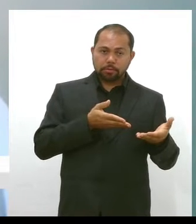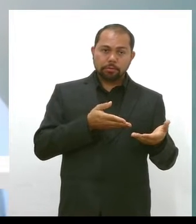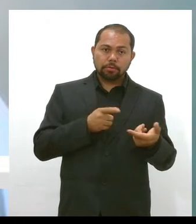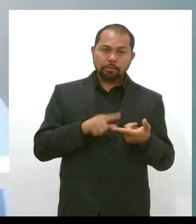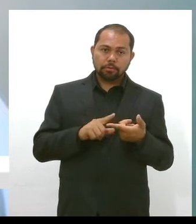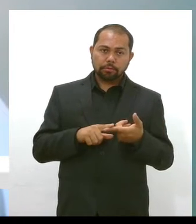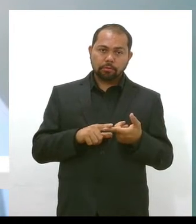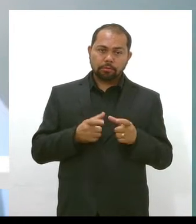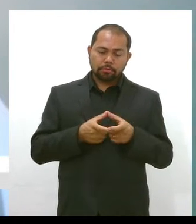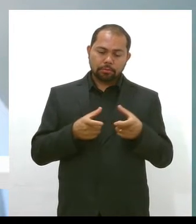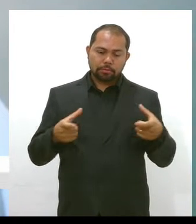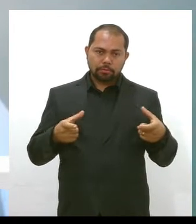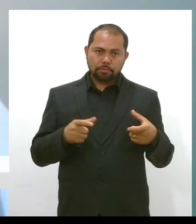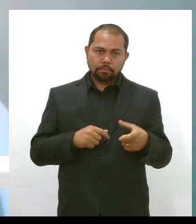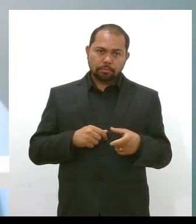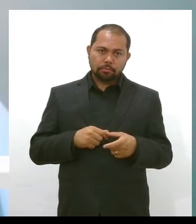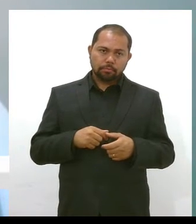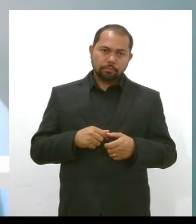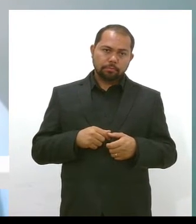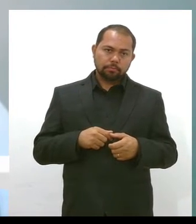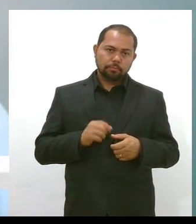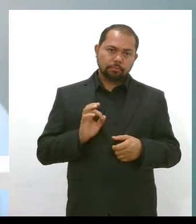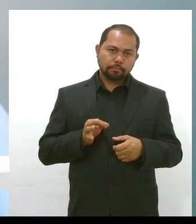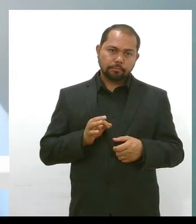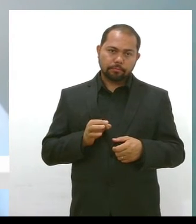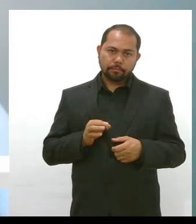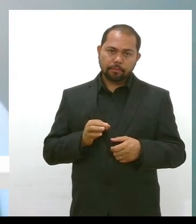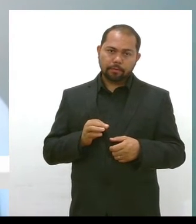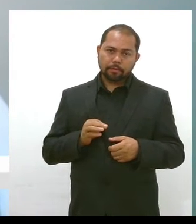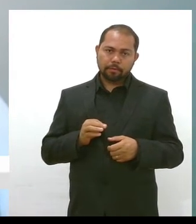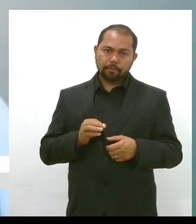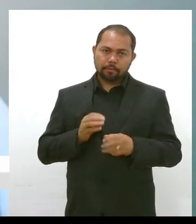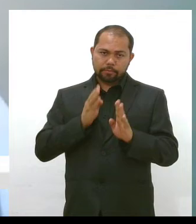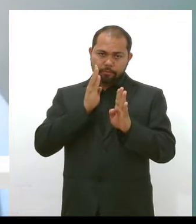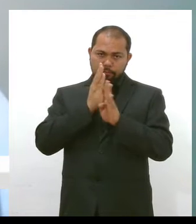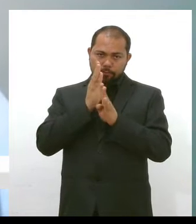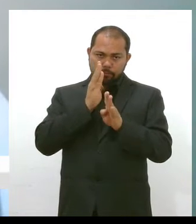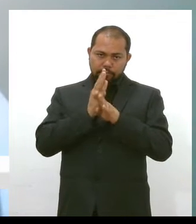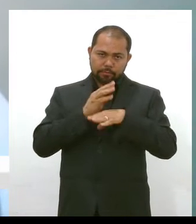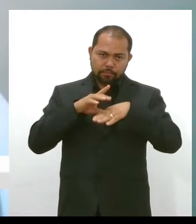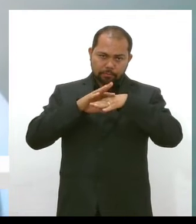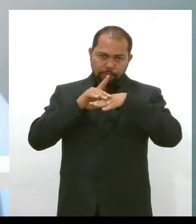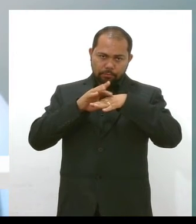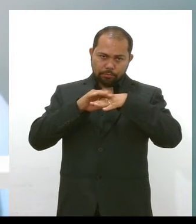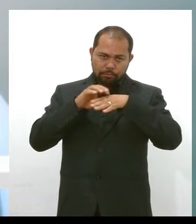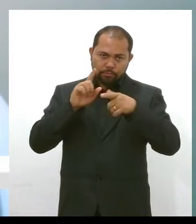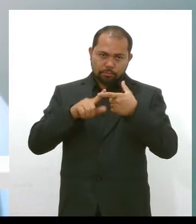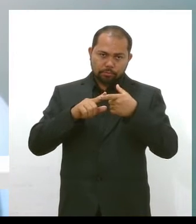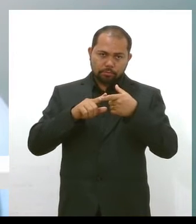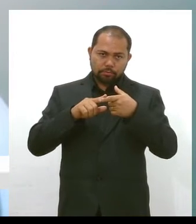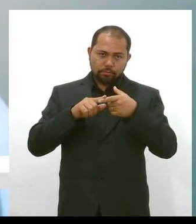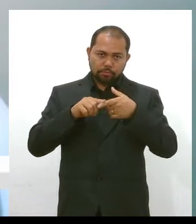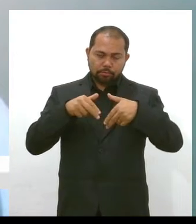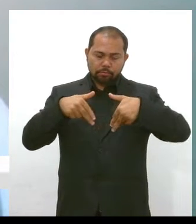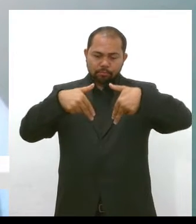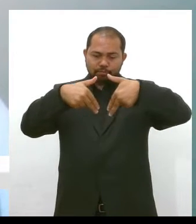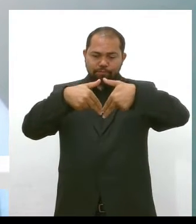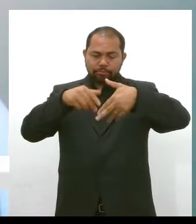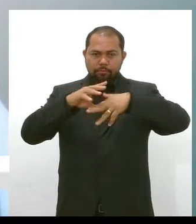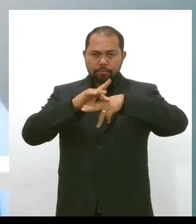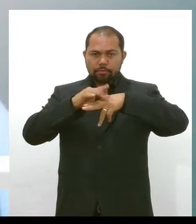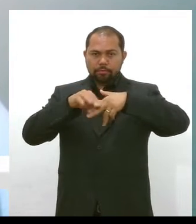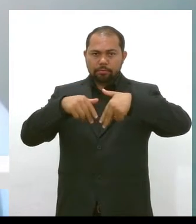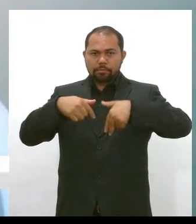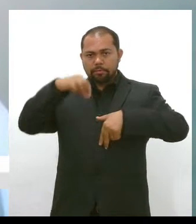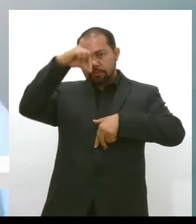é justamente no setor de patologia do trato genital inferior, né? São lesões precursoras de